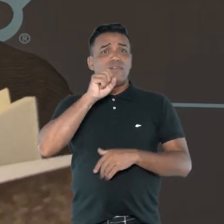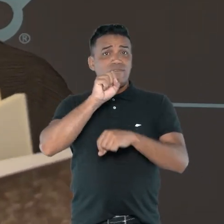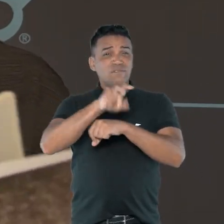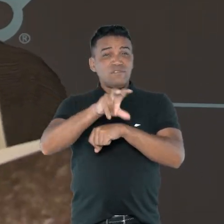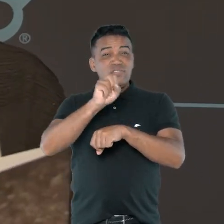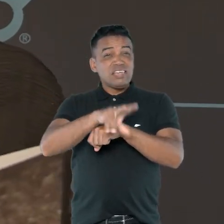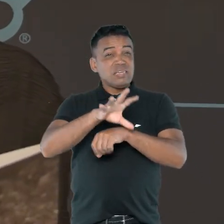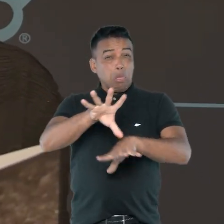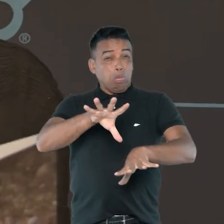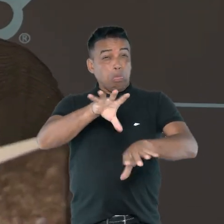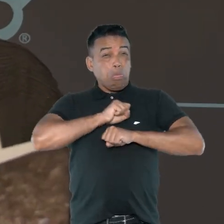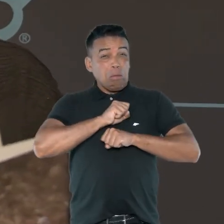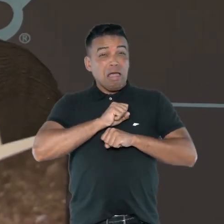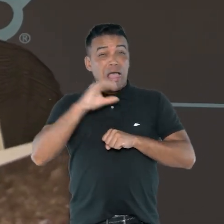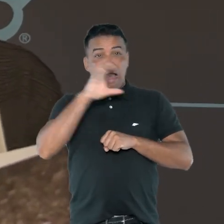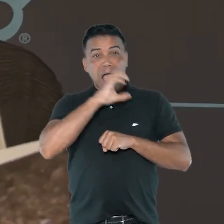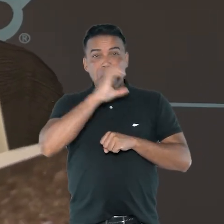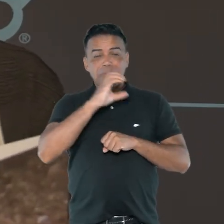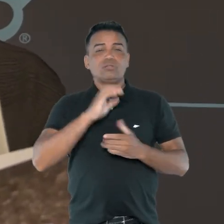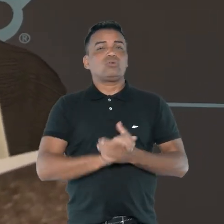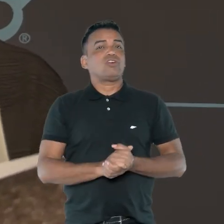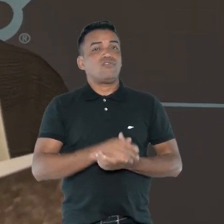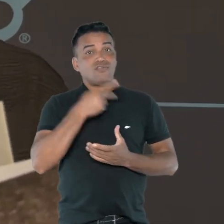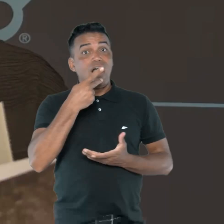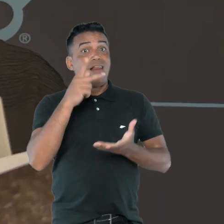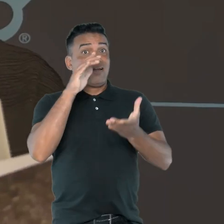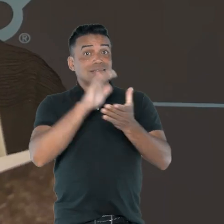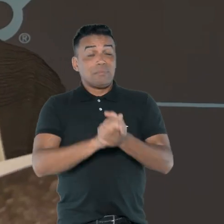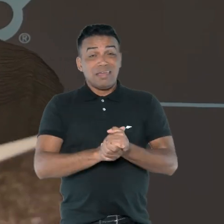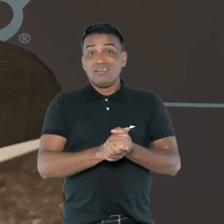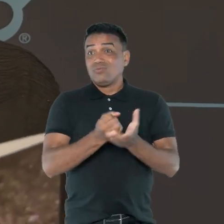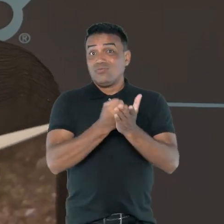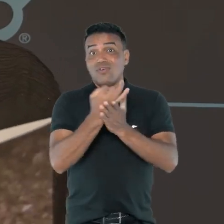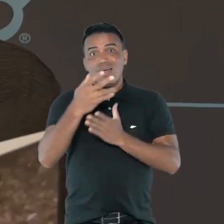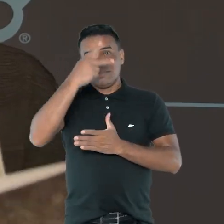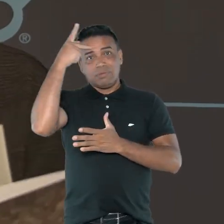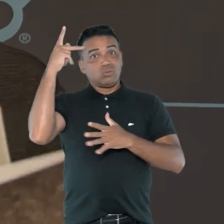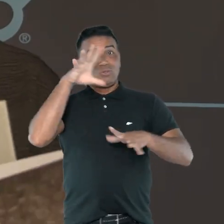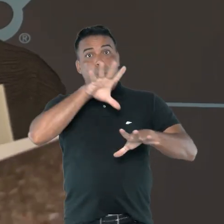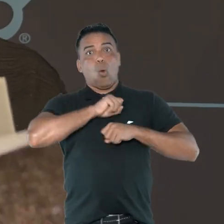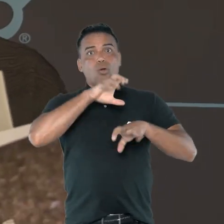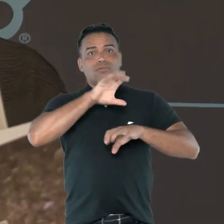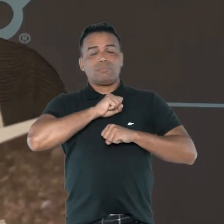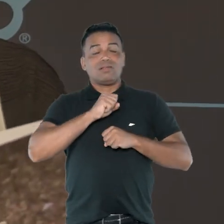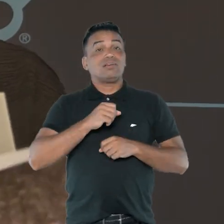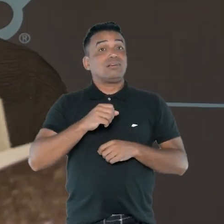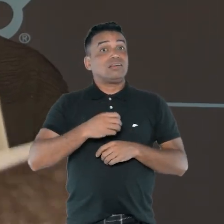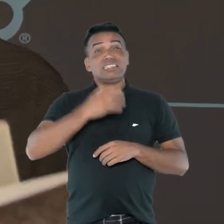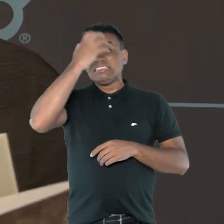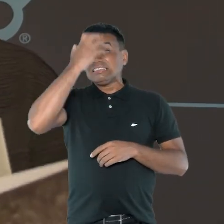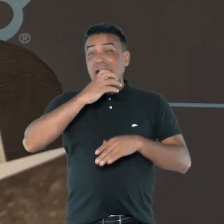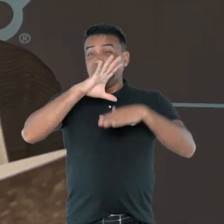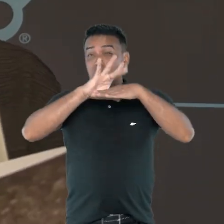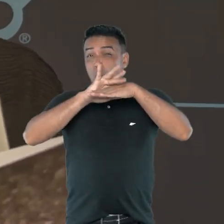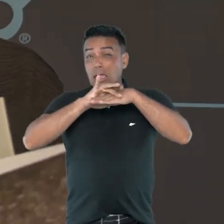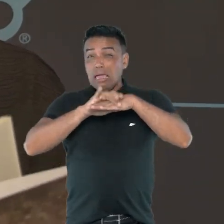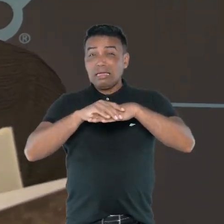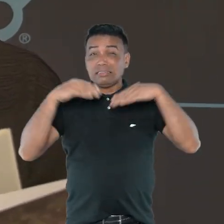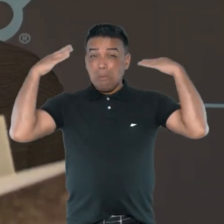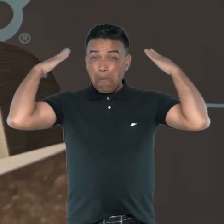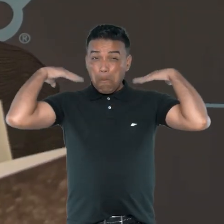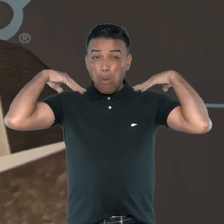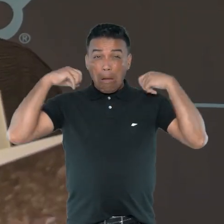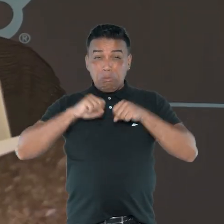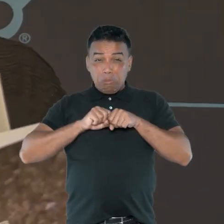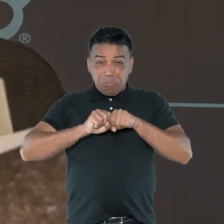vírus ultracontagioso, menciona um casamento de uma celebridade em que várias pessoas se contaminaram. A doença é séria, destrói o